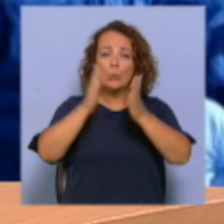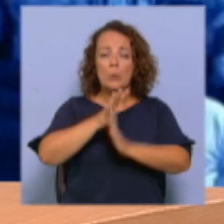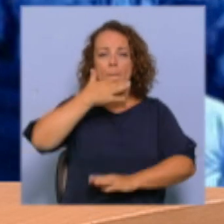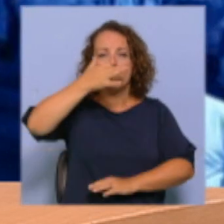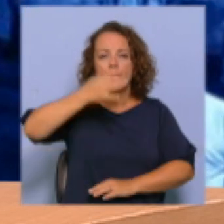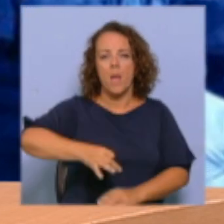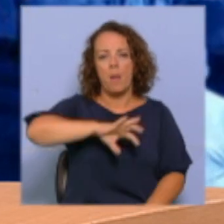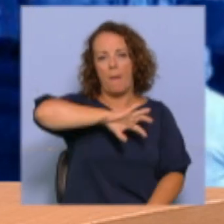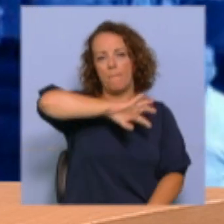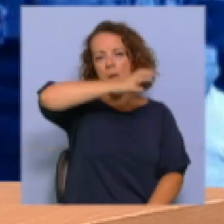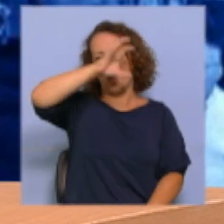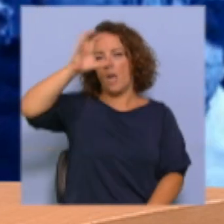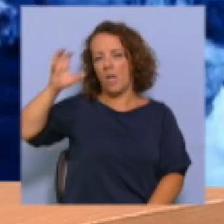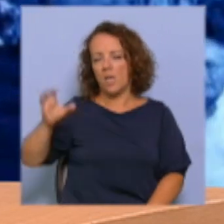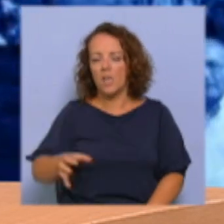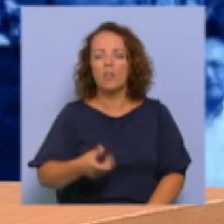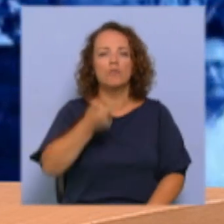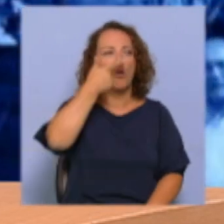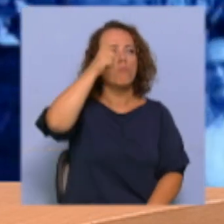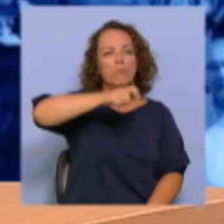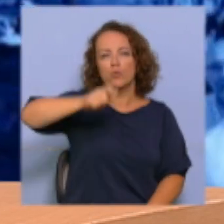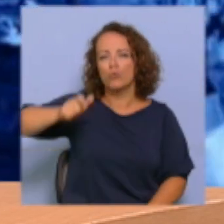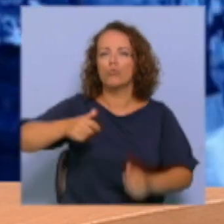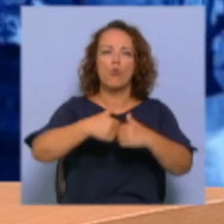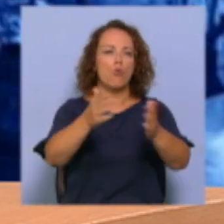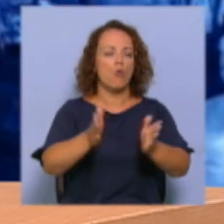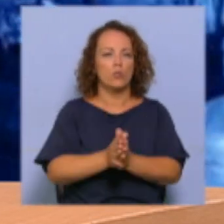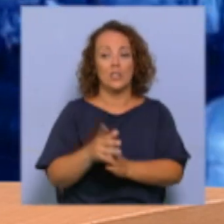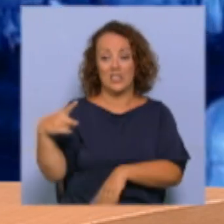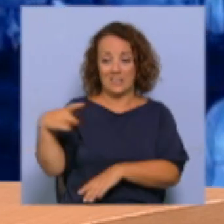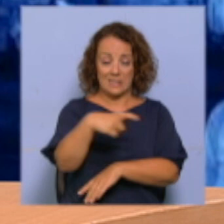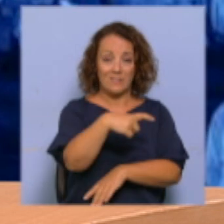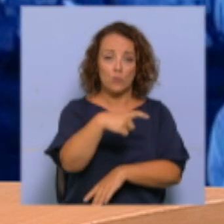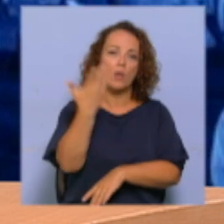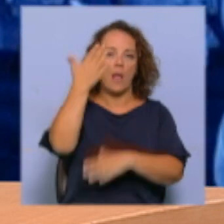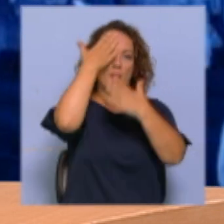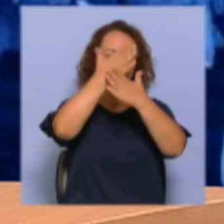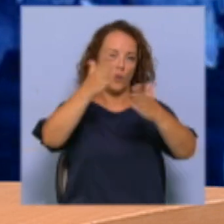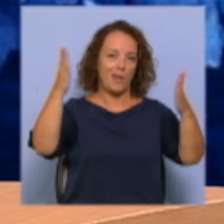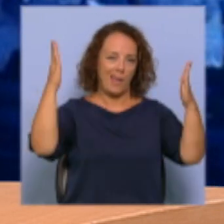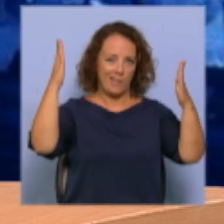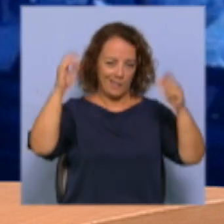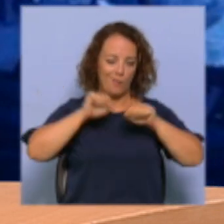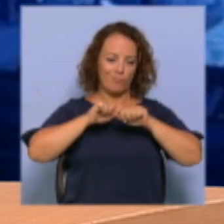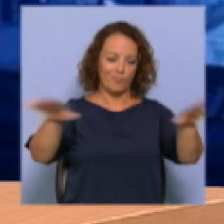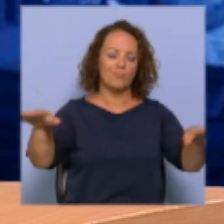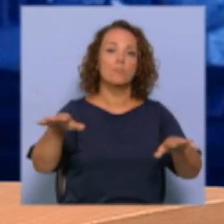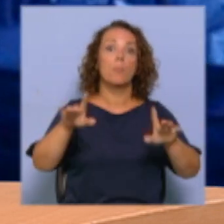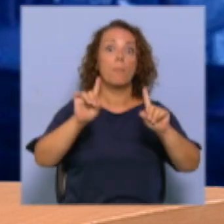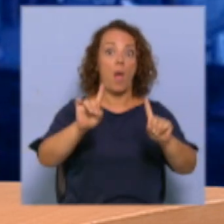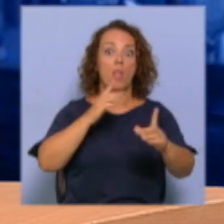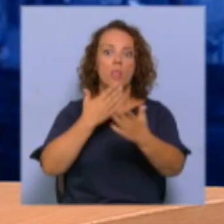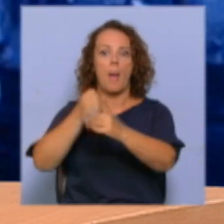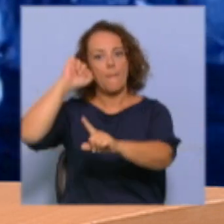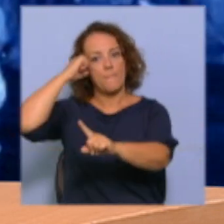pessoas. É democrática no contágio. É certo que os efeitos não o são, porque, como diz bem, em pessoas